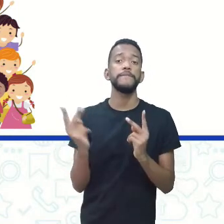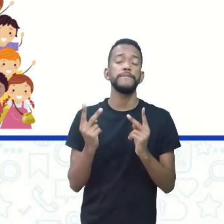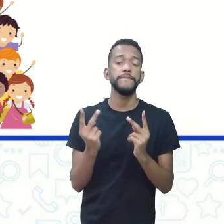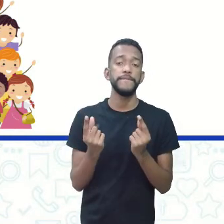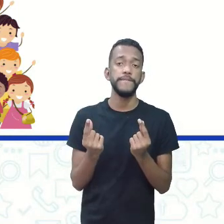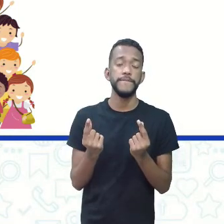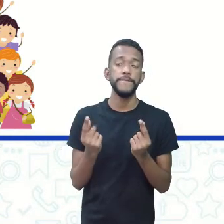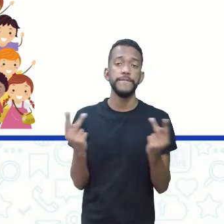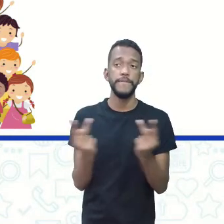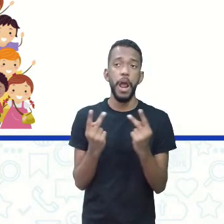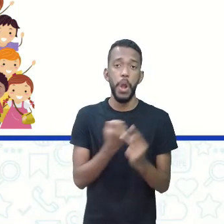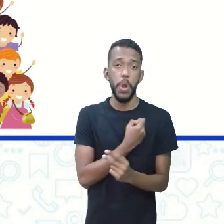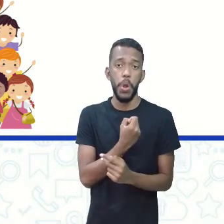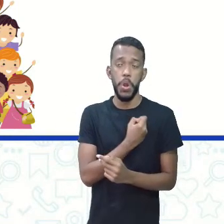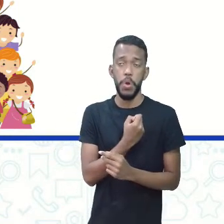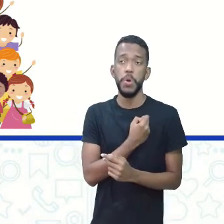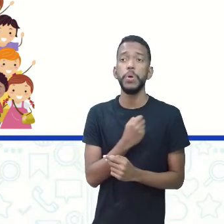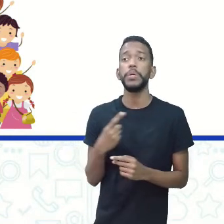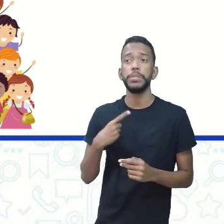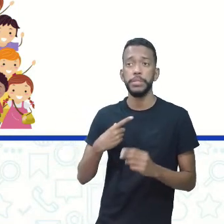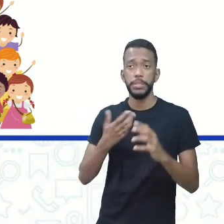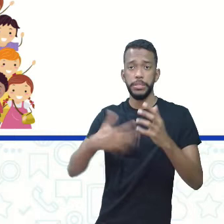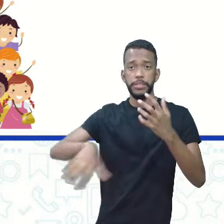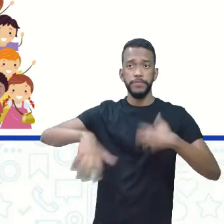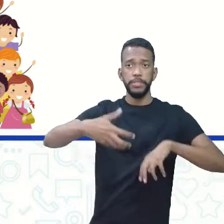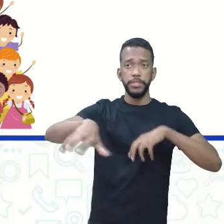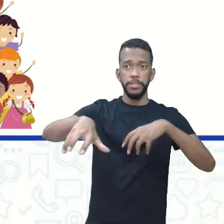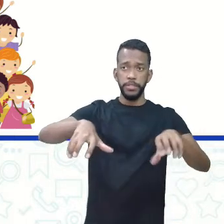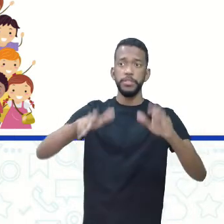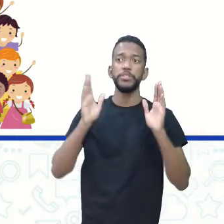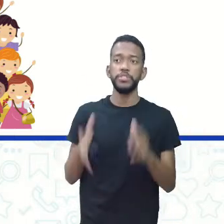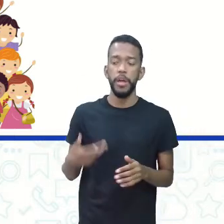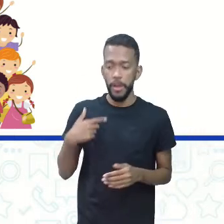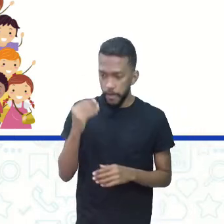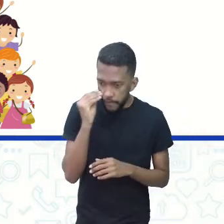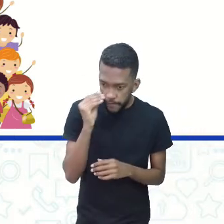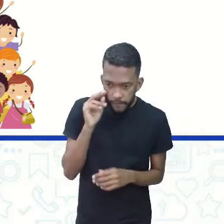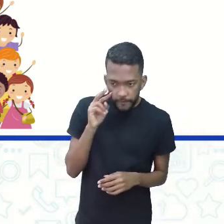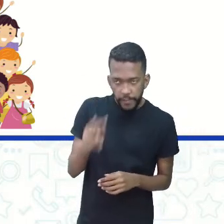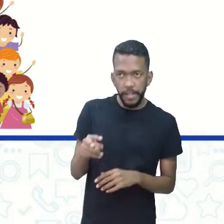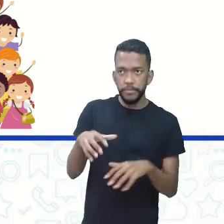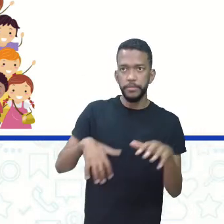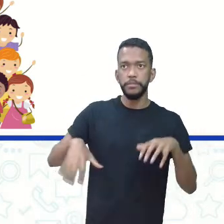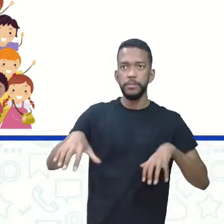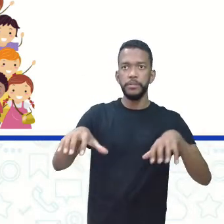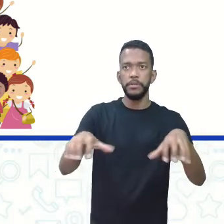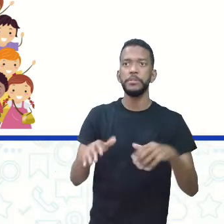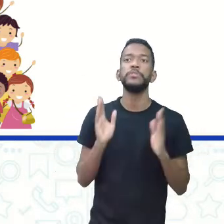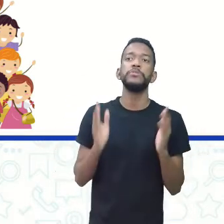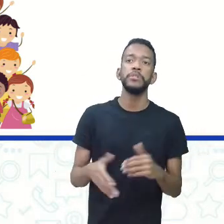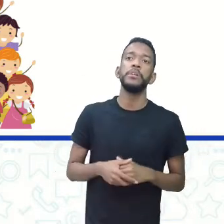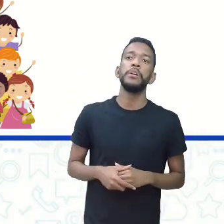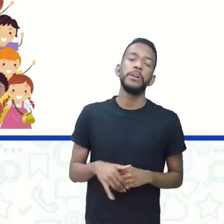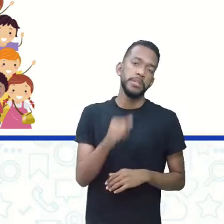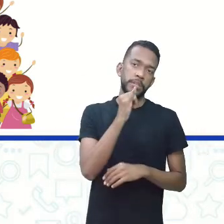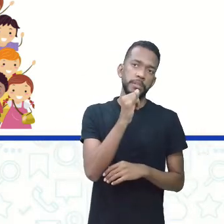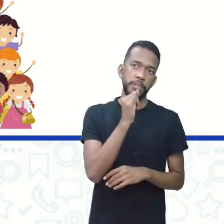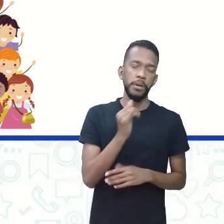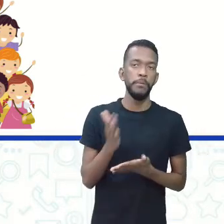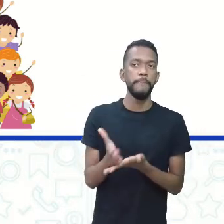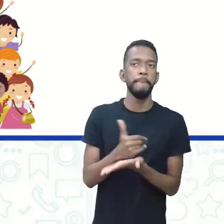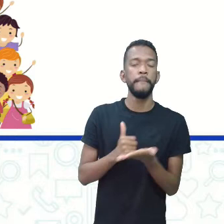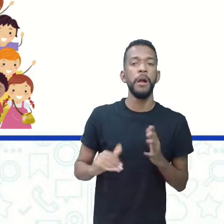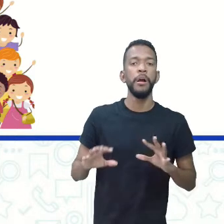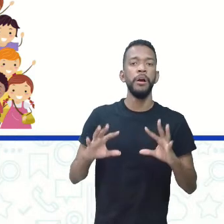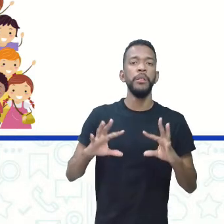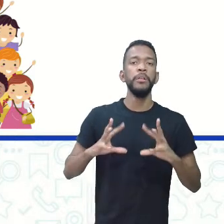né, em algumas partes e observo um pedaço daquelas partes. Então, aqui na ideia de parte todo, a gente tinha